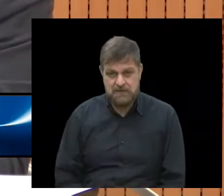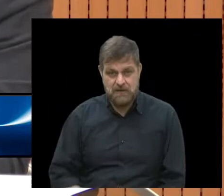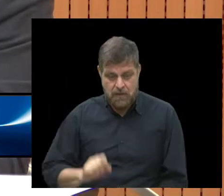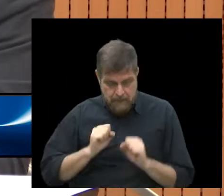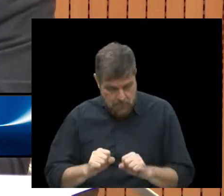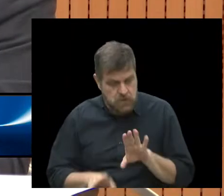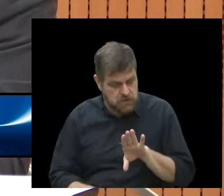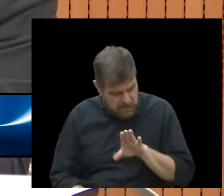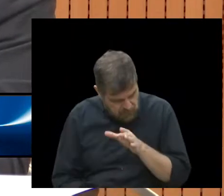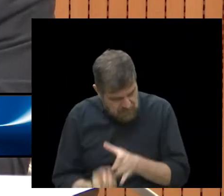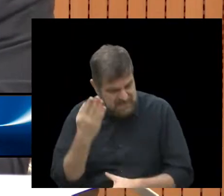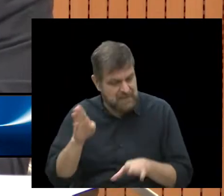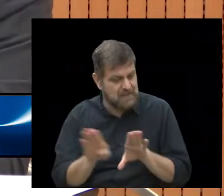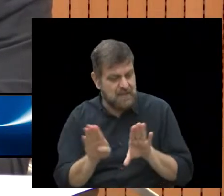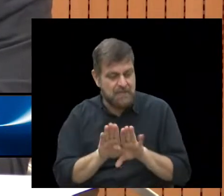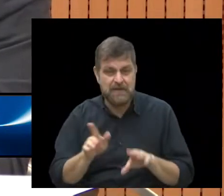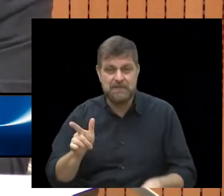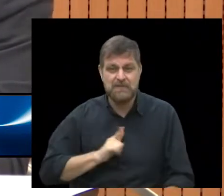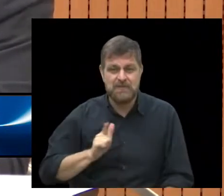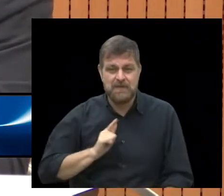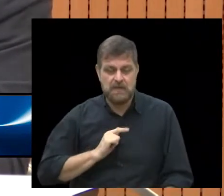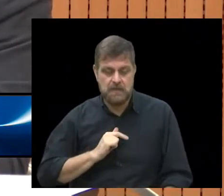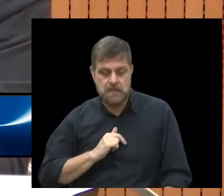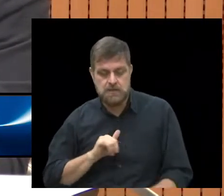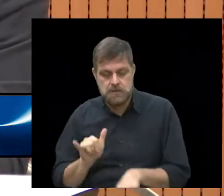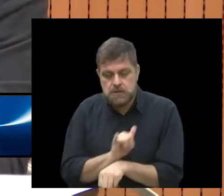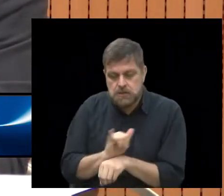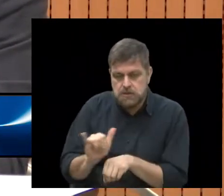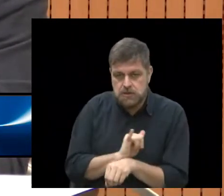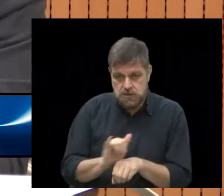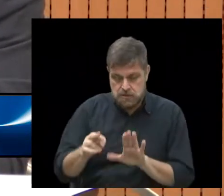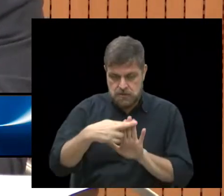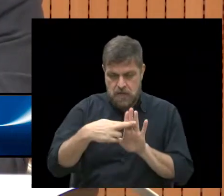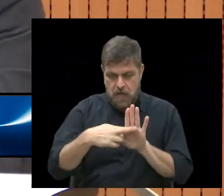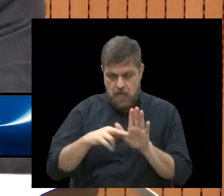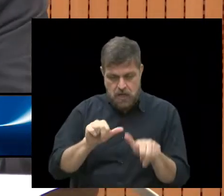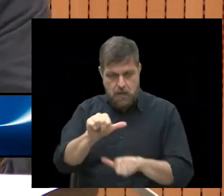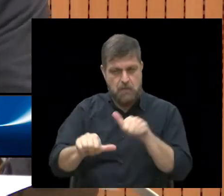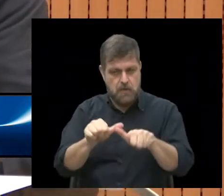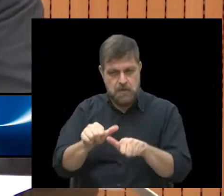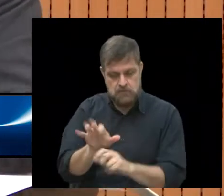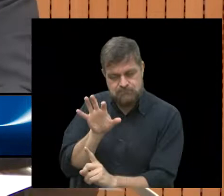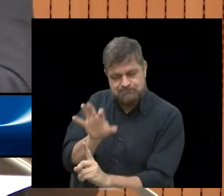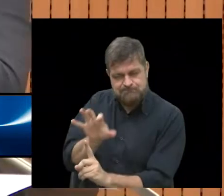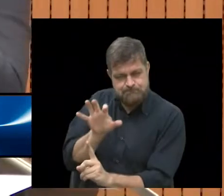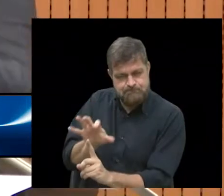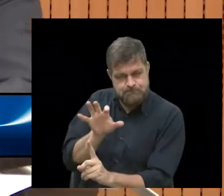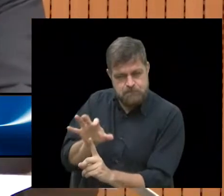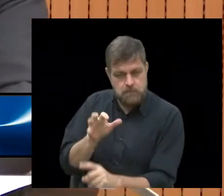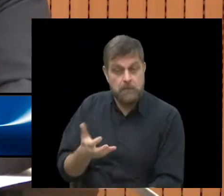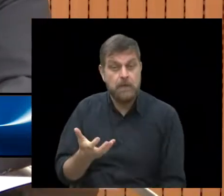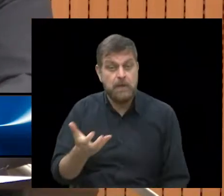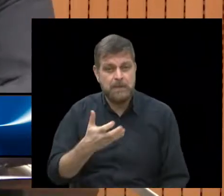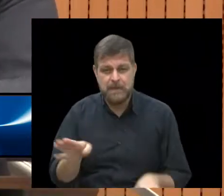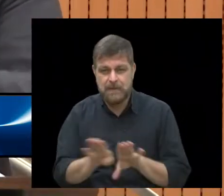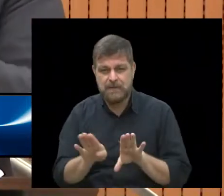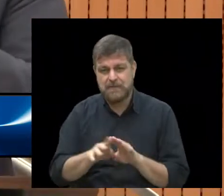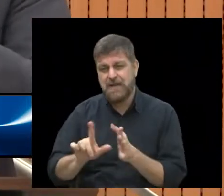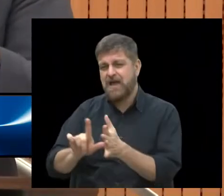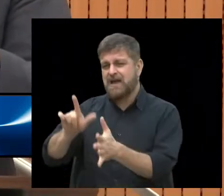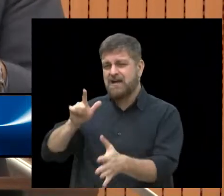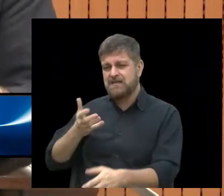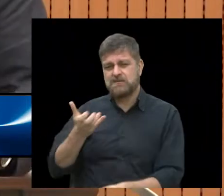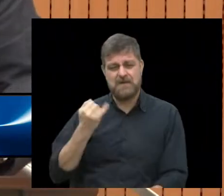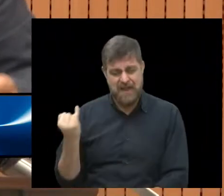podem decorrer da aplicação manipulada de uma norma. Eu quero deixar claro para vocês aqui, olha, antes de mais nada, eu